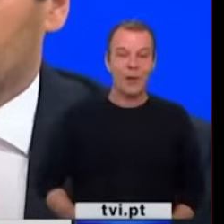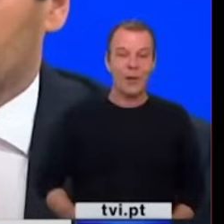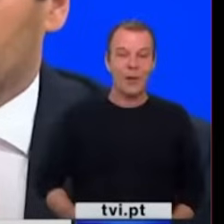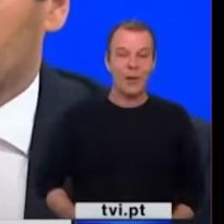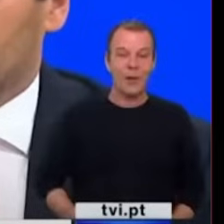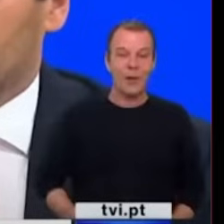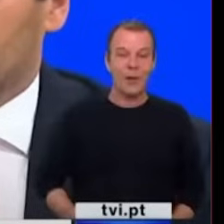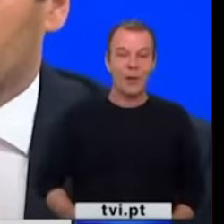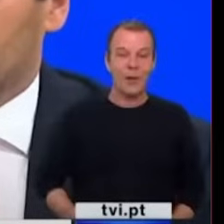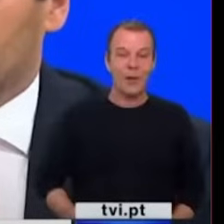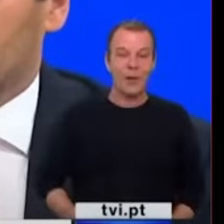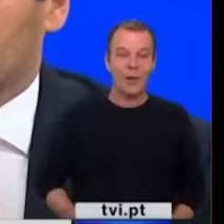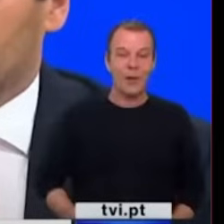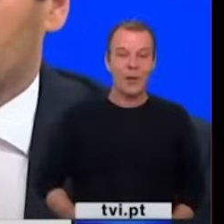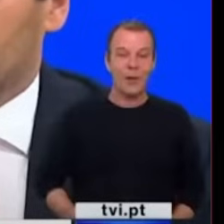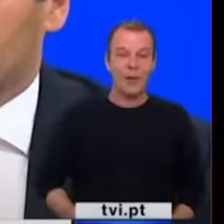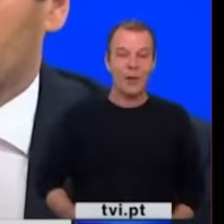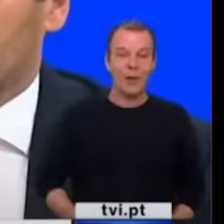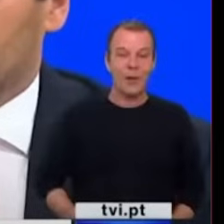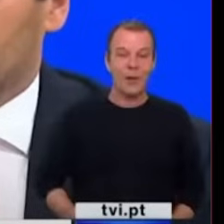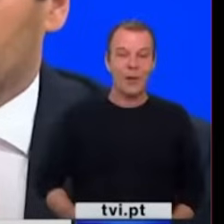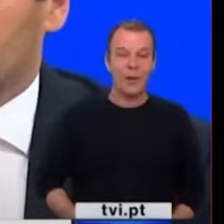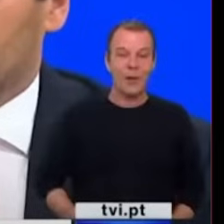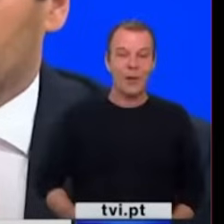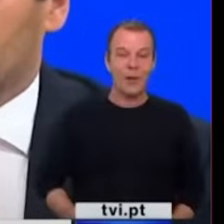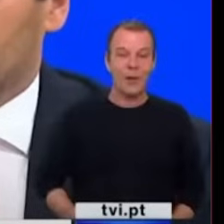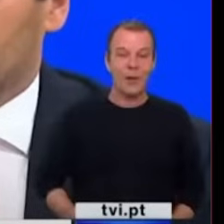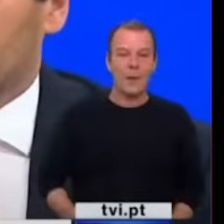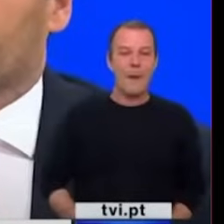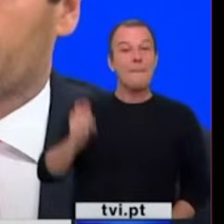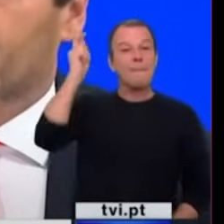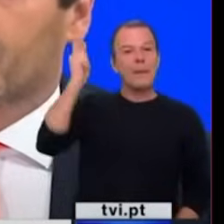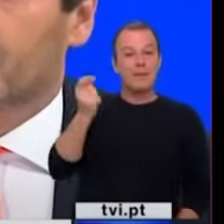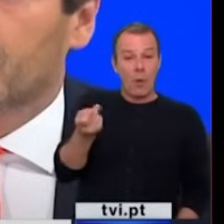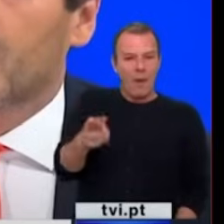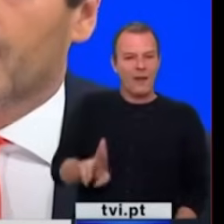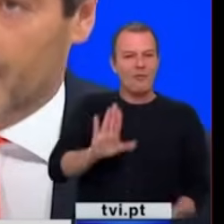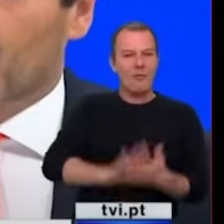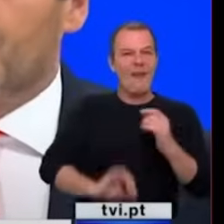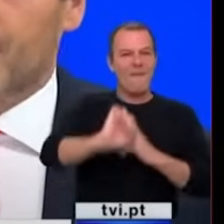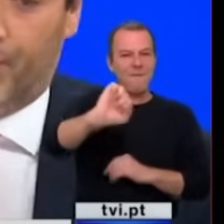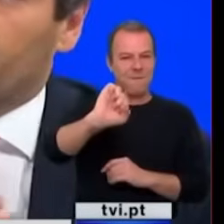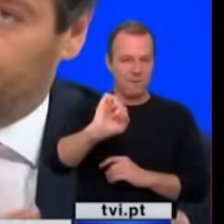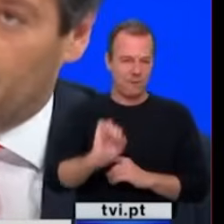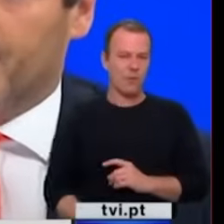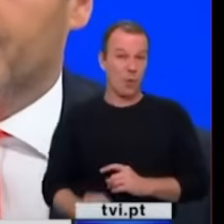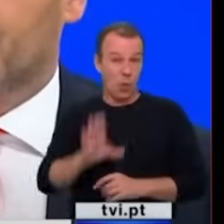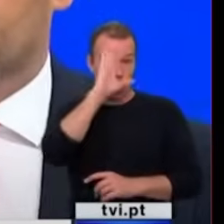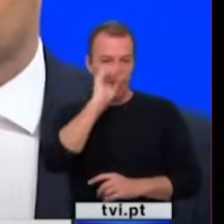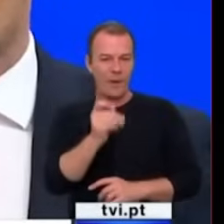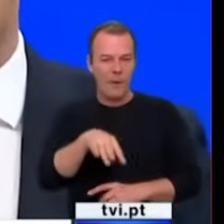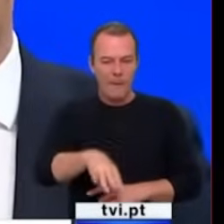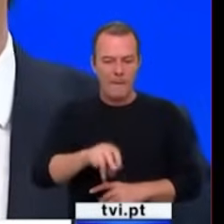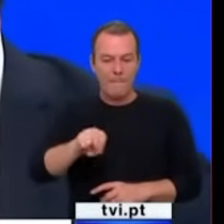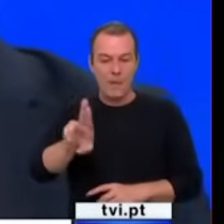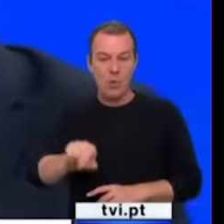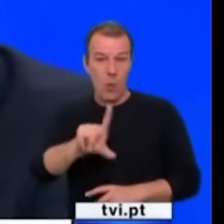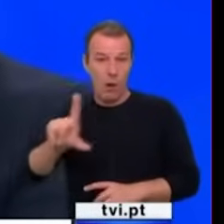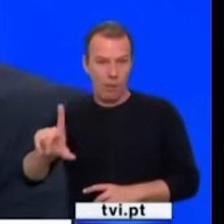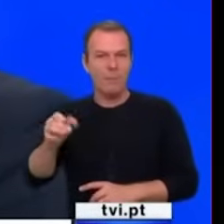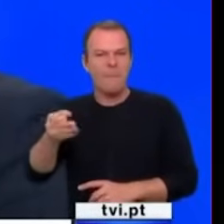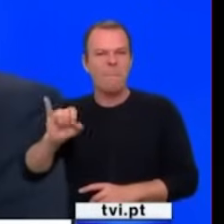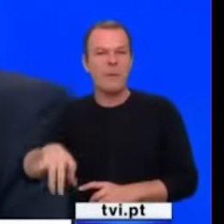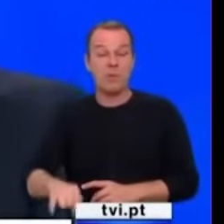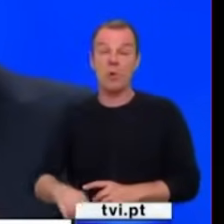quais é que são é que ele podia pegar perfeitamente e dizer olha queremos retirar estes vamos ver se ele vai fazer colega de governo Manuel Pinho foi foi apreendido por um juiz a